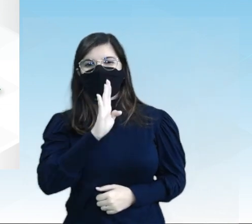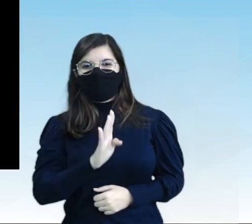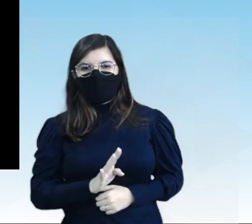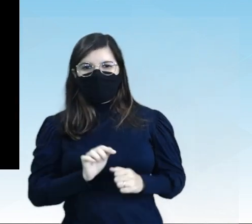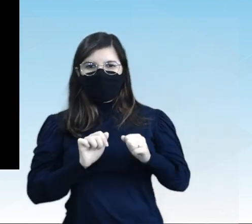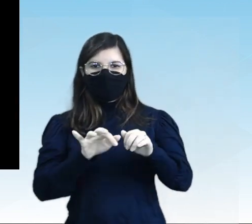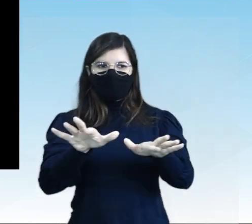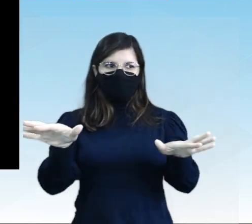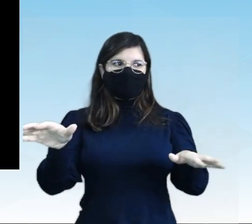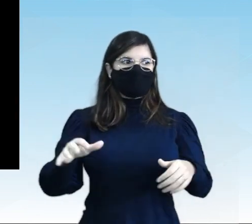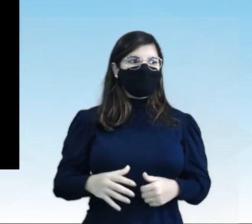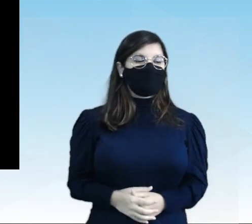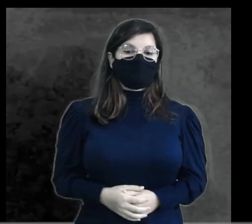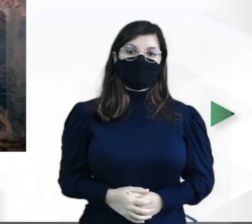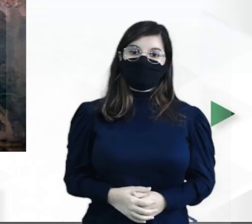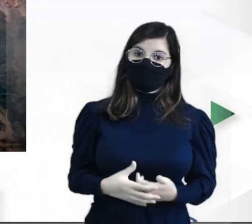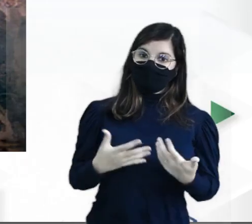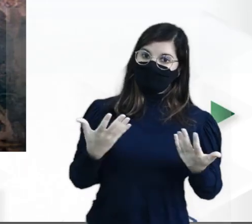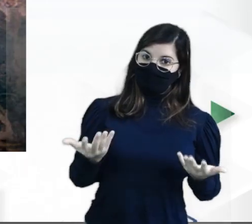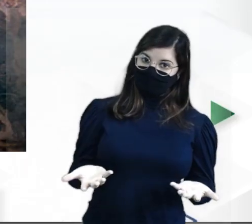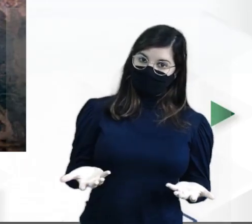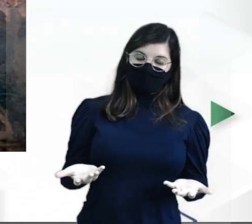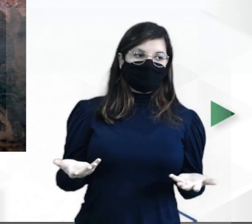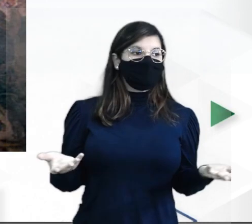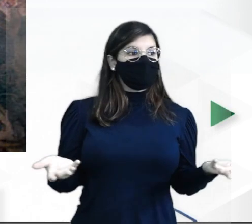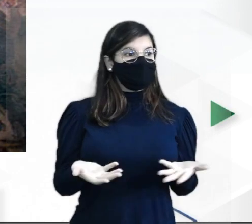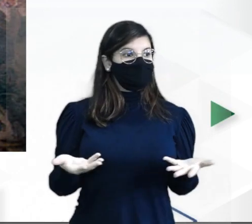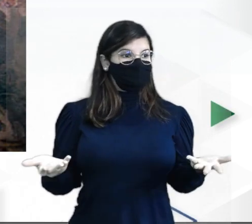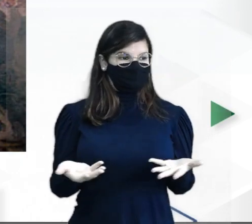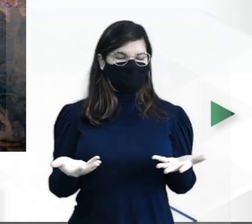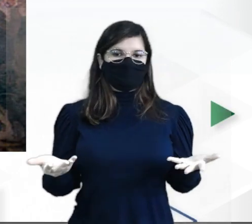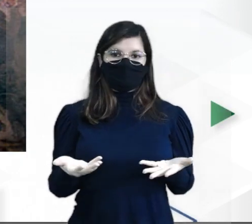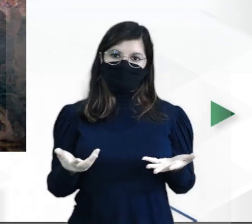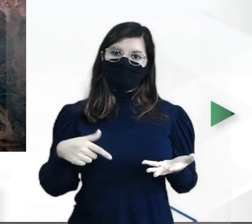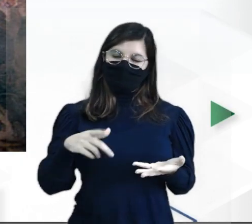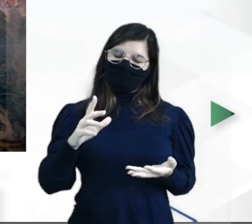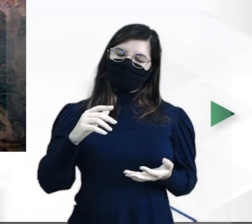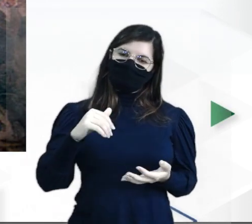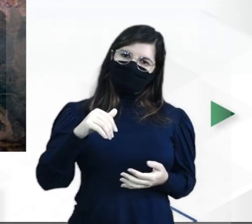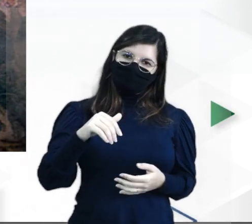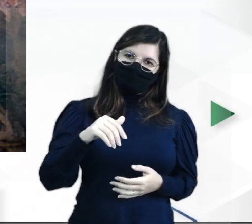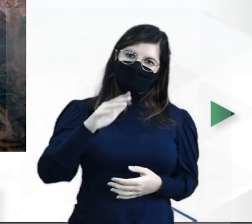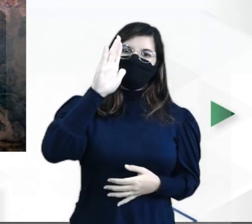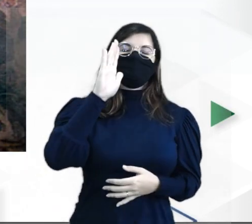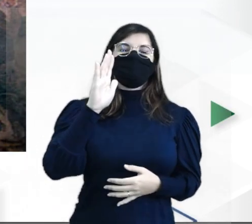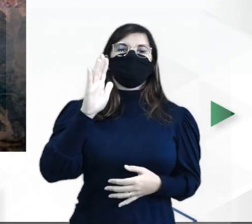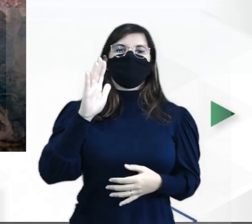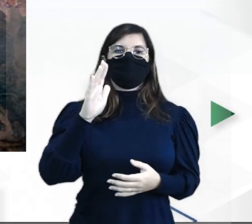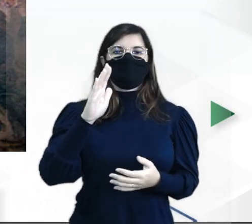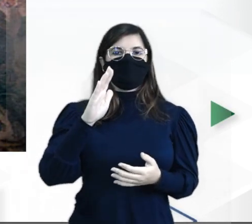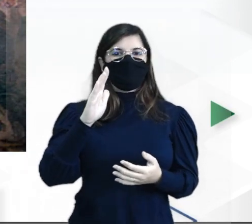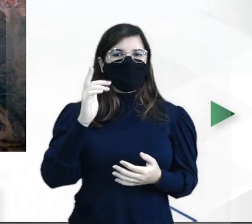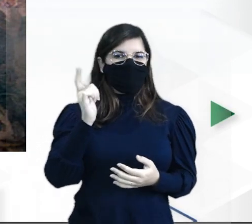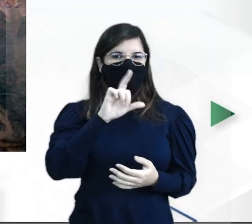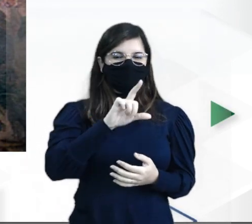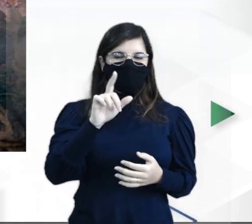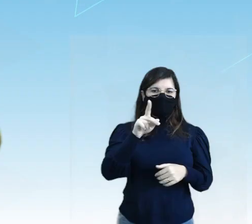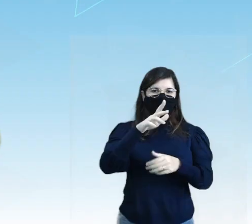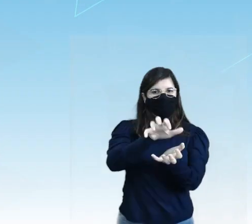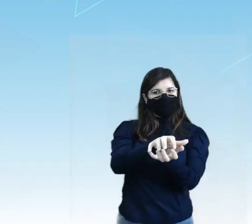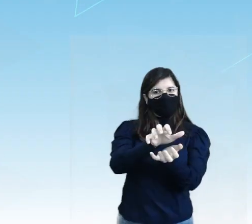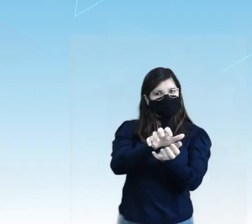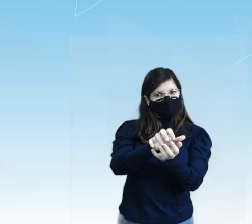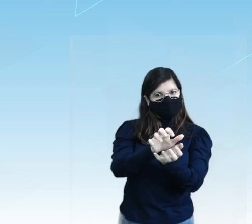né Então esse é um sem dúvida né um grande espação do Povo